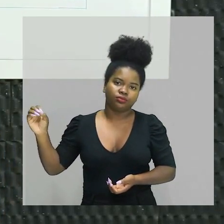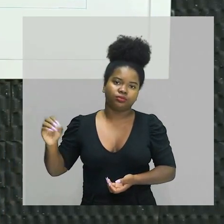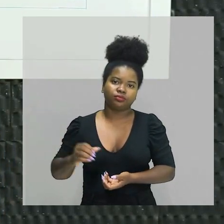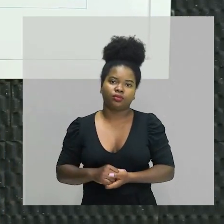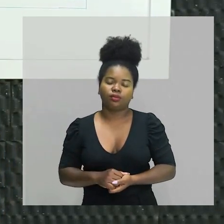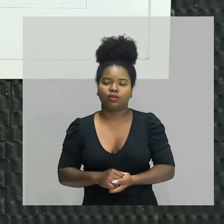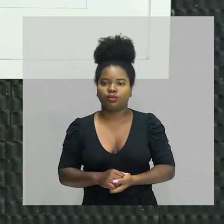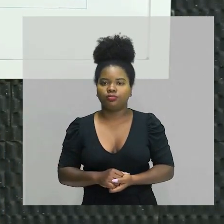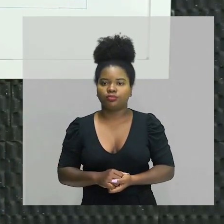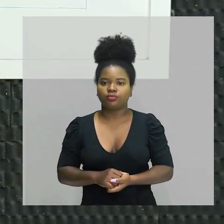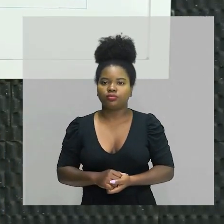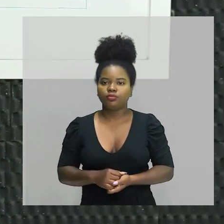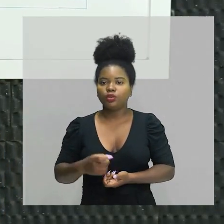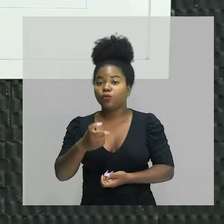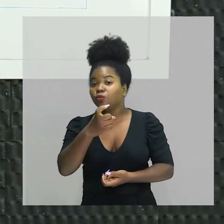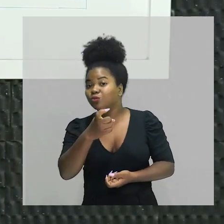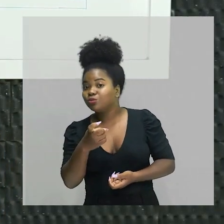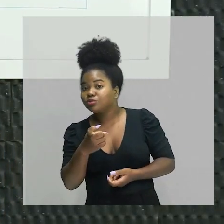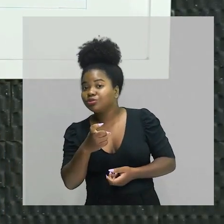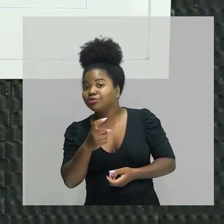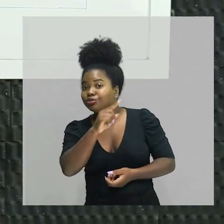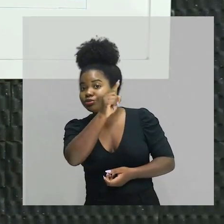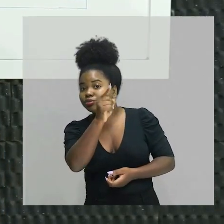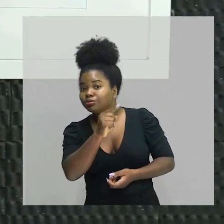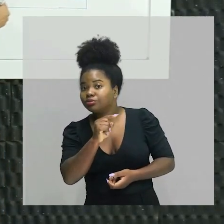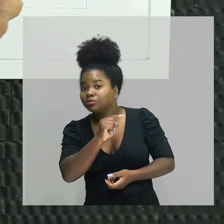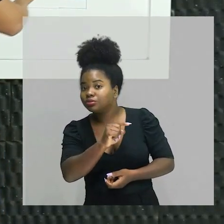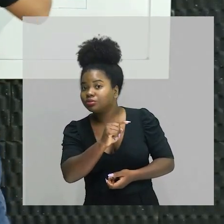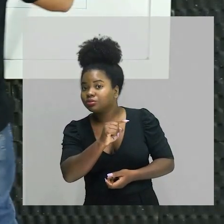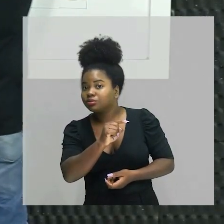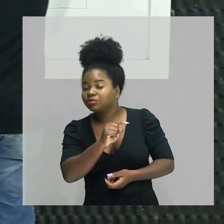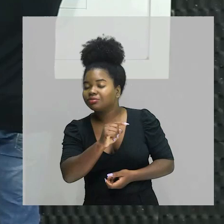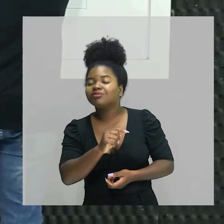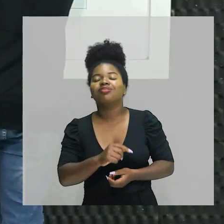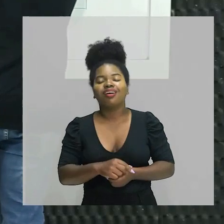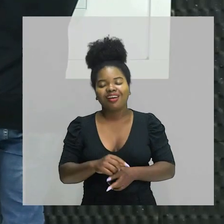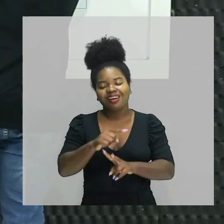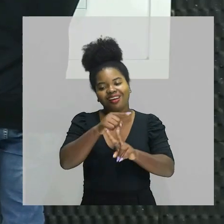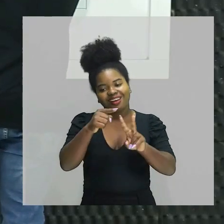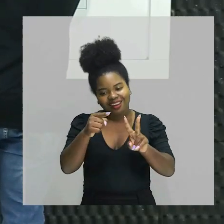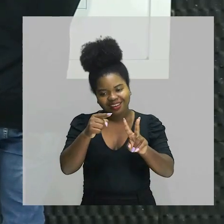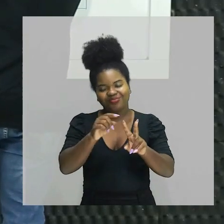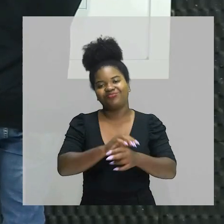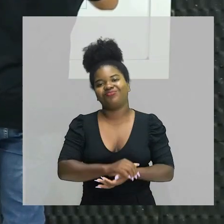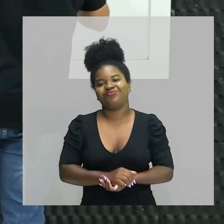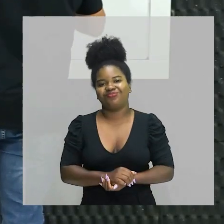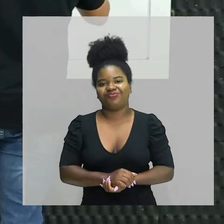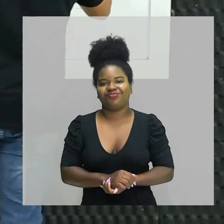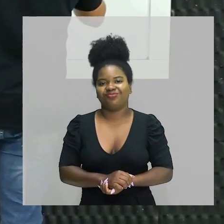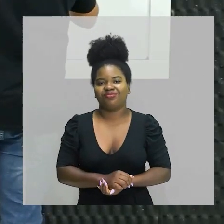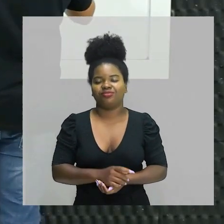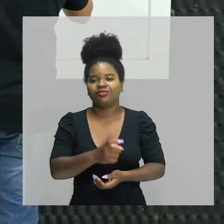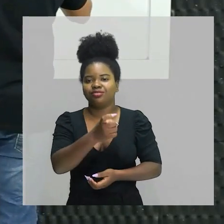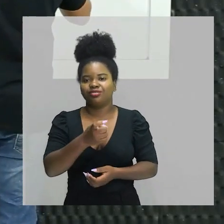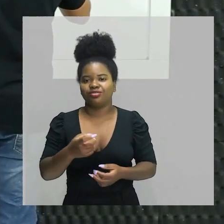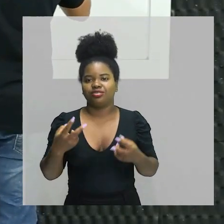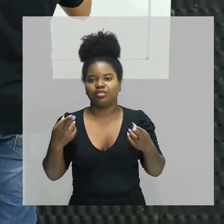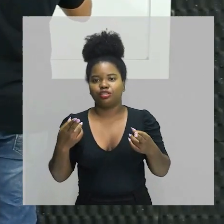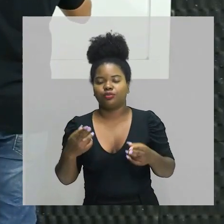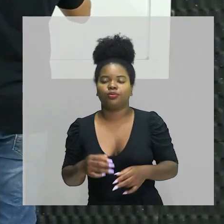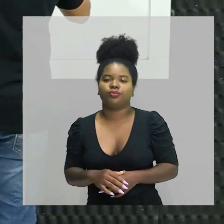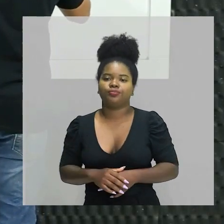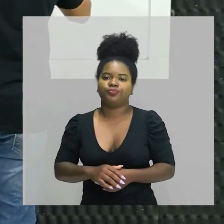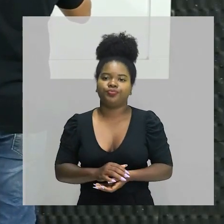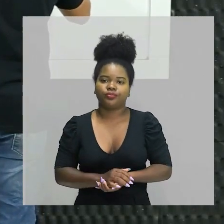Certo? O x vai ser a raiz quadrada disso, né? Então, o x vai ser igual